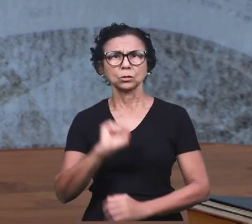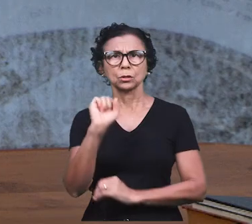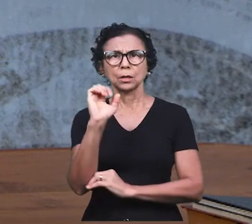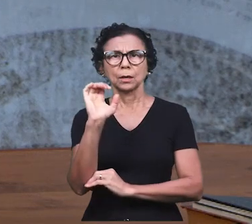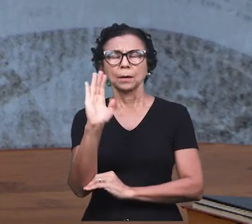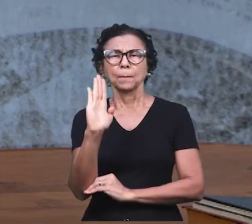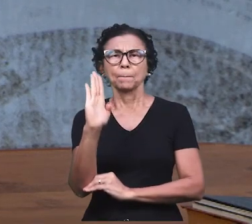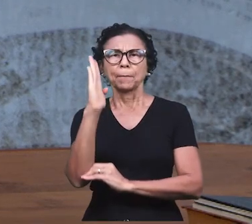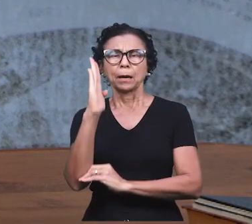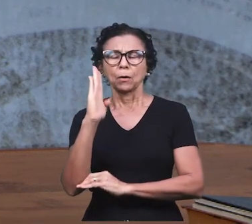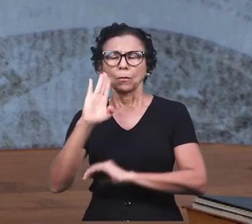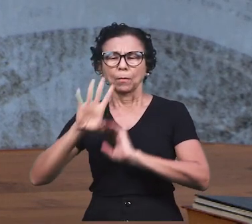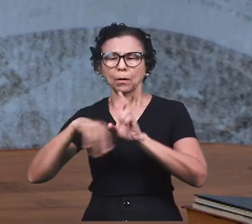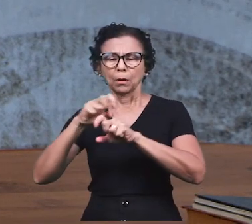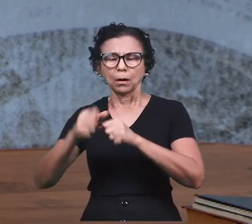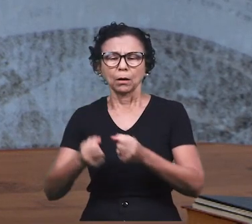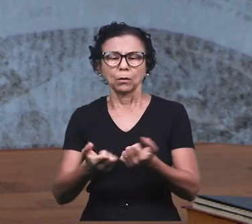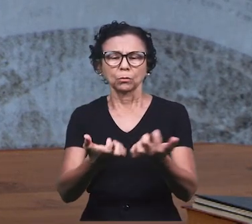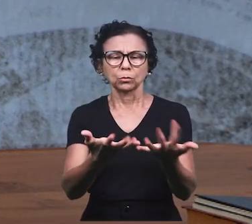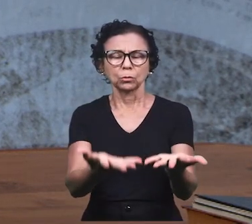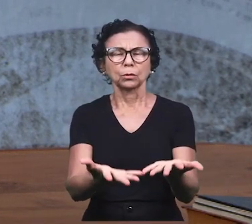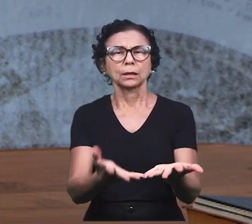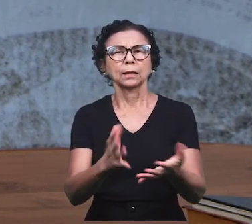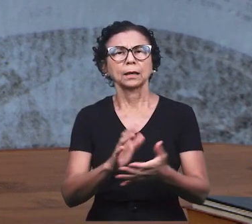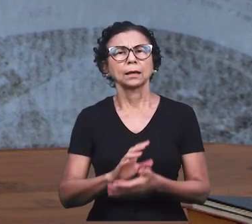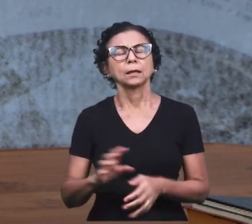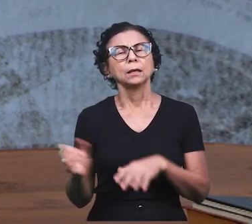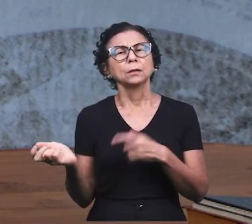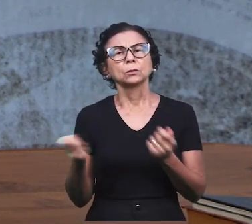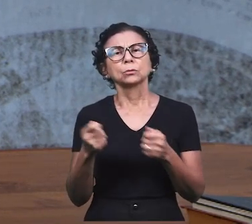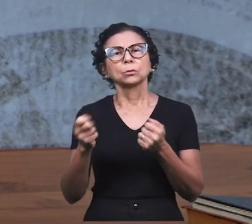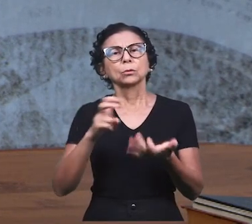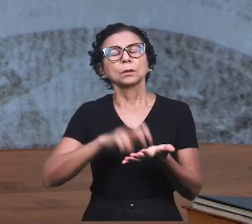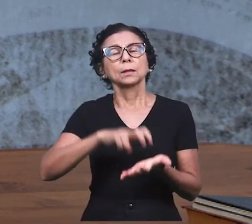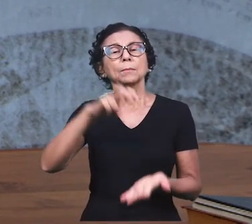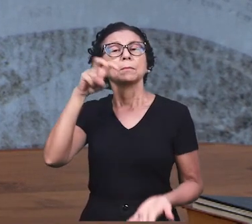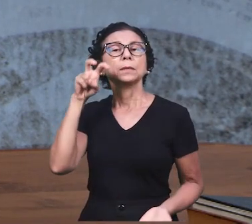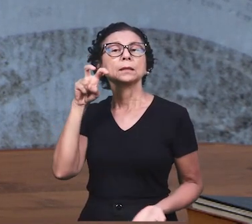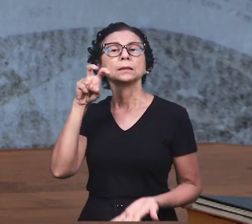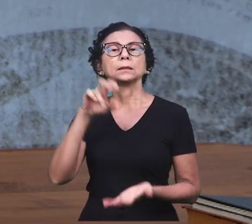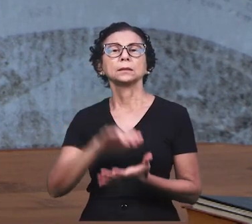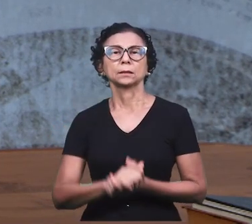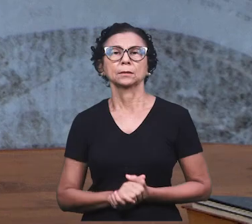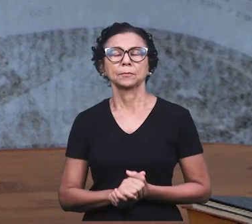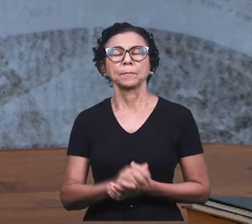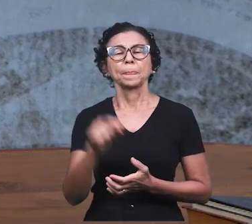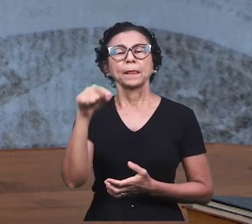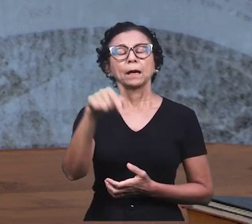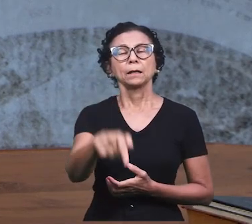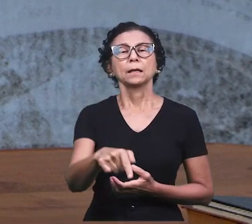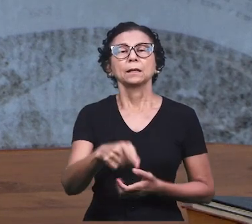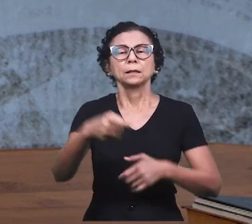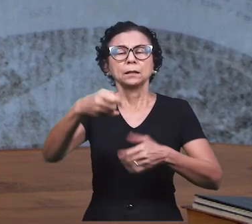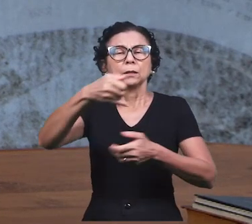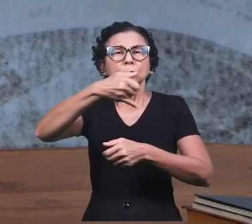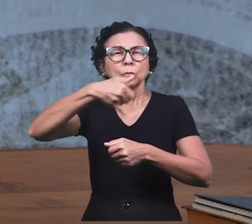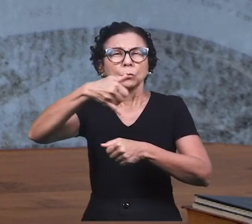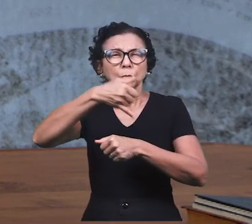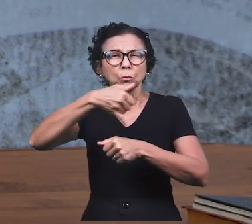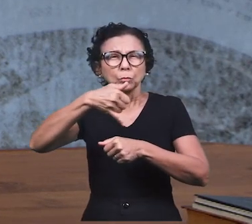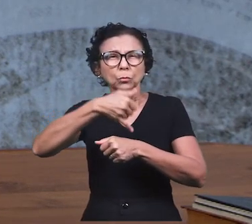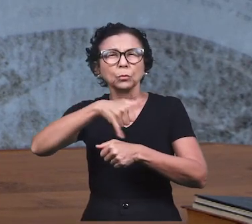ele porá em ordem o holocausto, e sobre ele queimará a gordura das ofertas